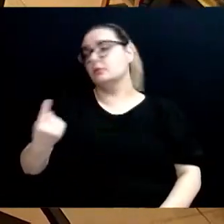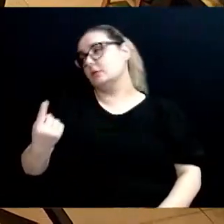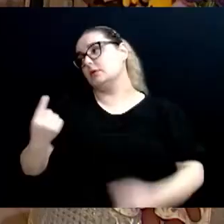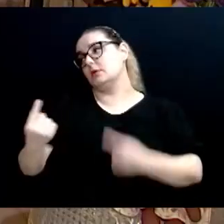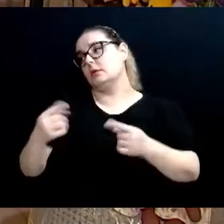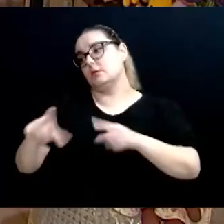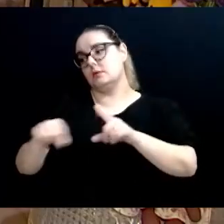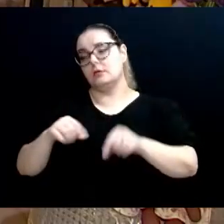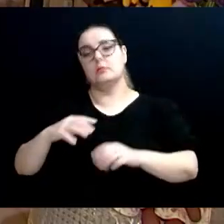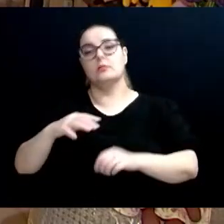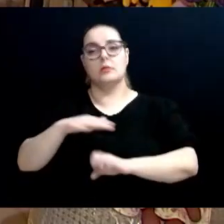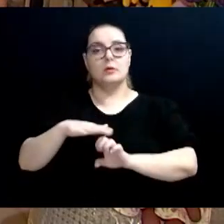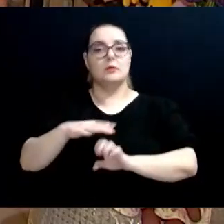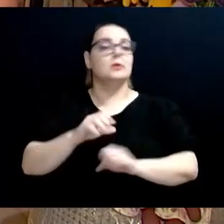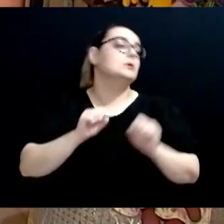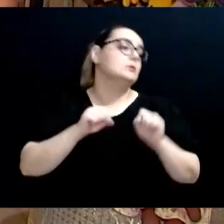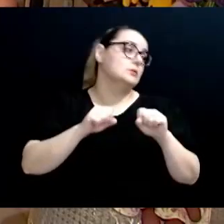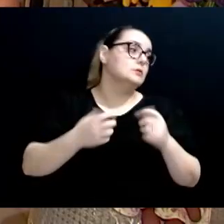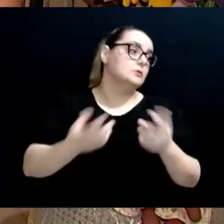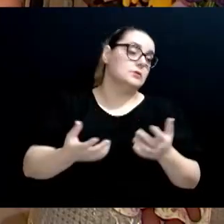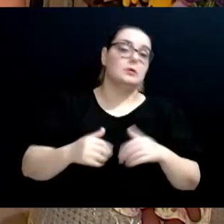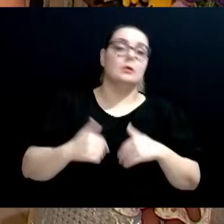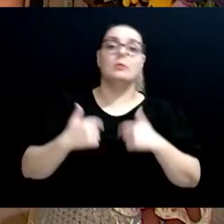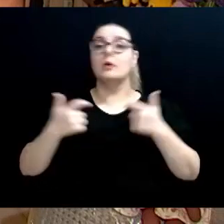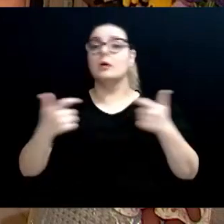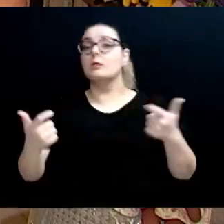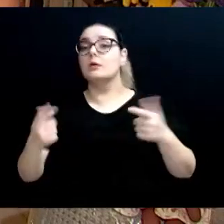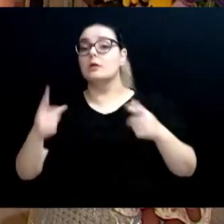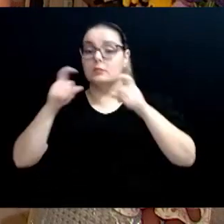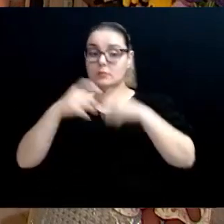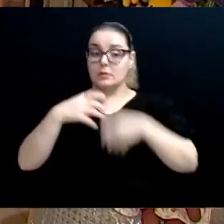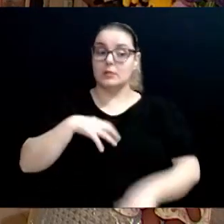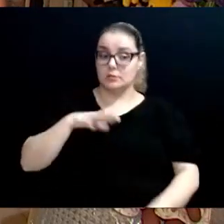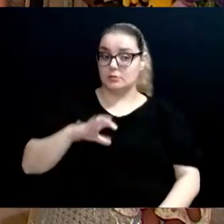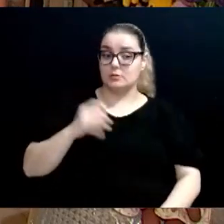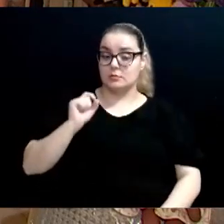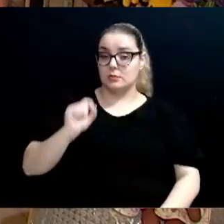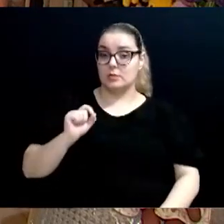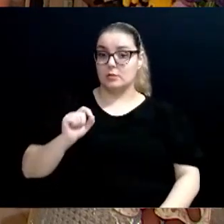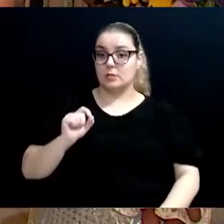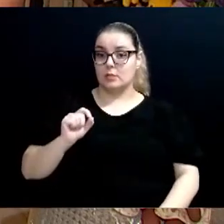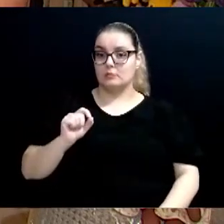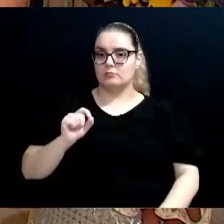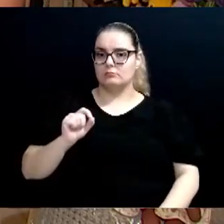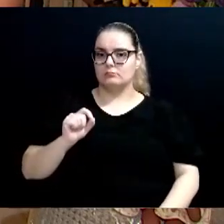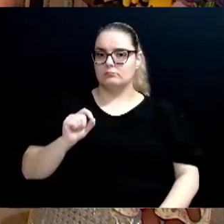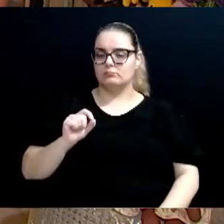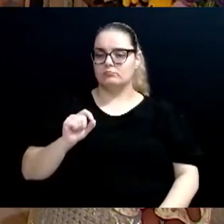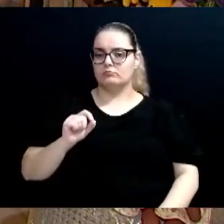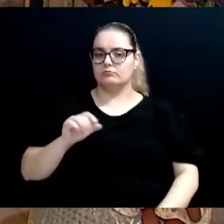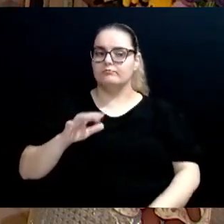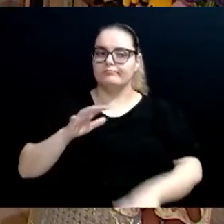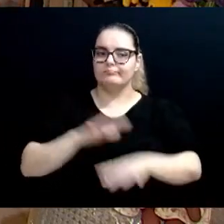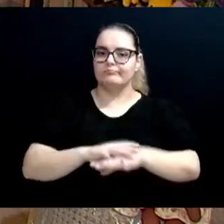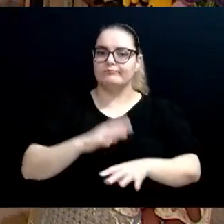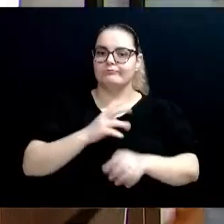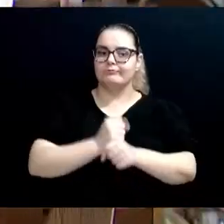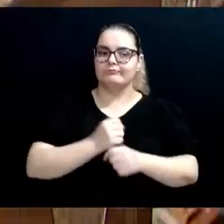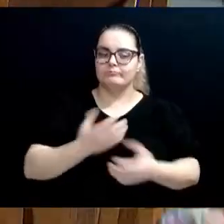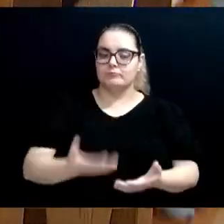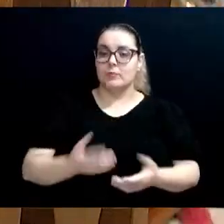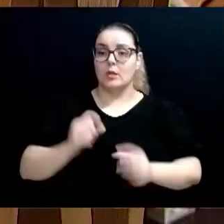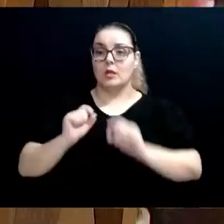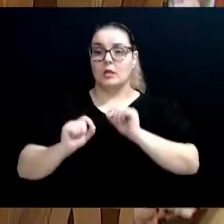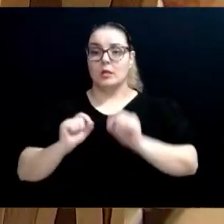consignação. Tem gente que... E cada um opta por um modelo de negócio. Sim. Mas e aí, o grande desafio era justamente